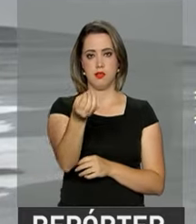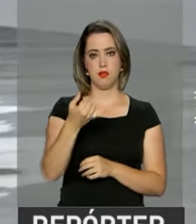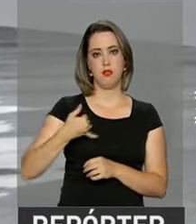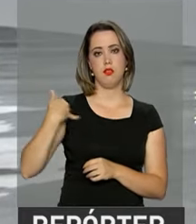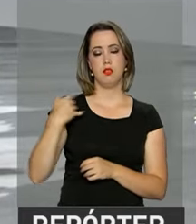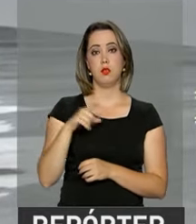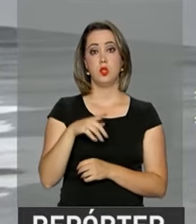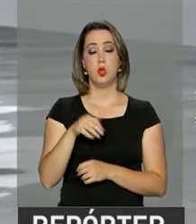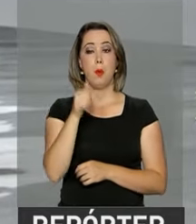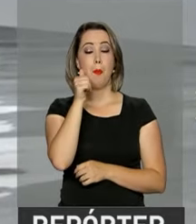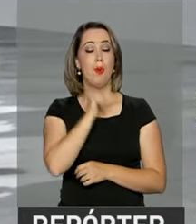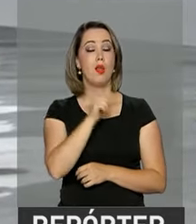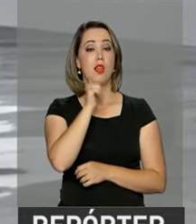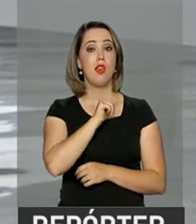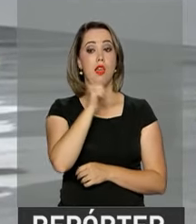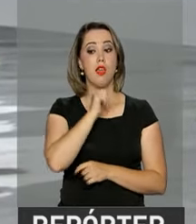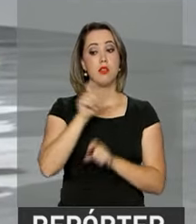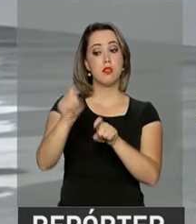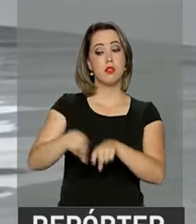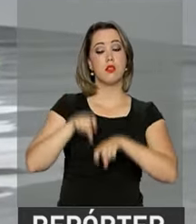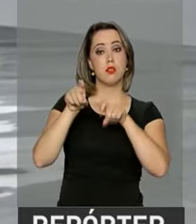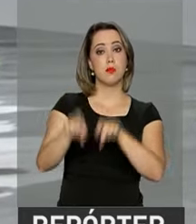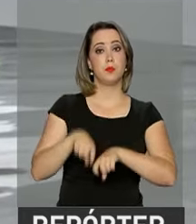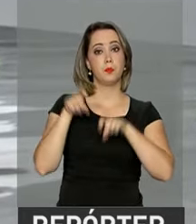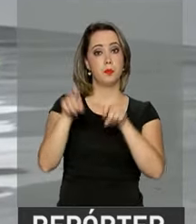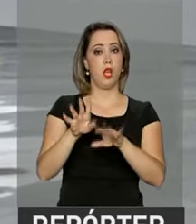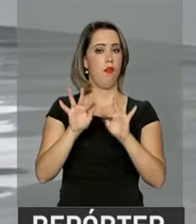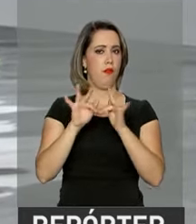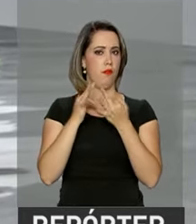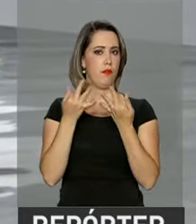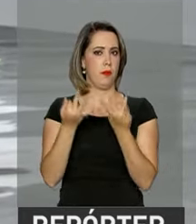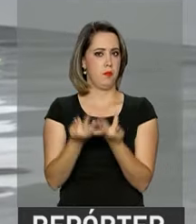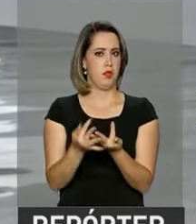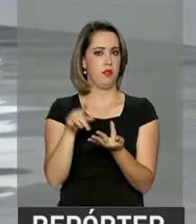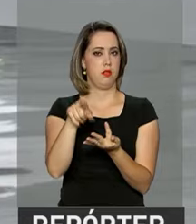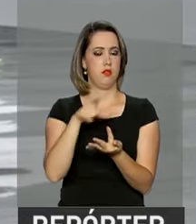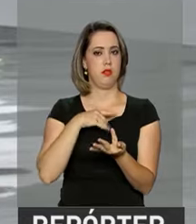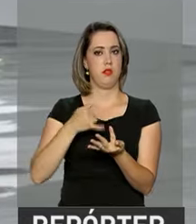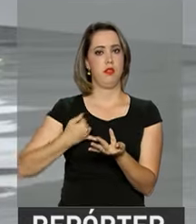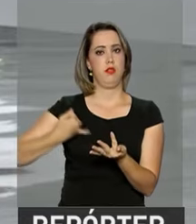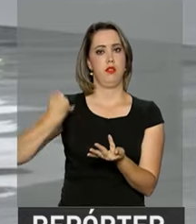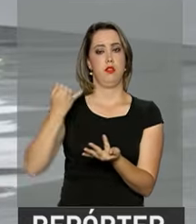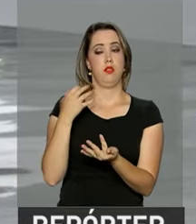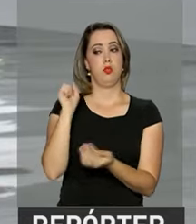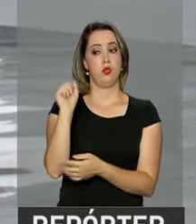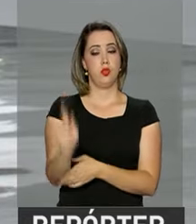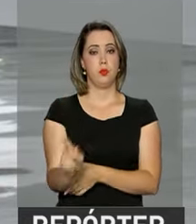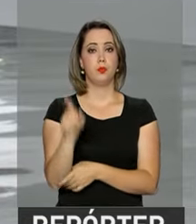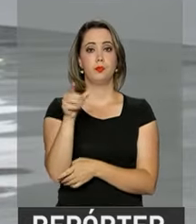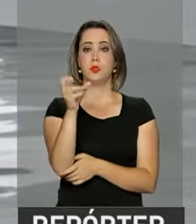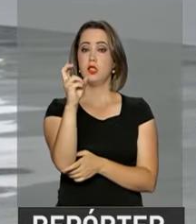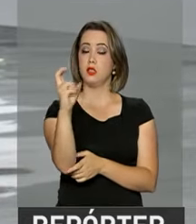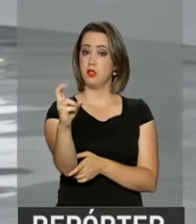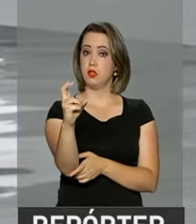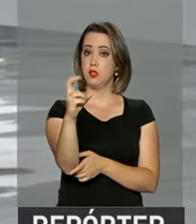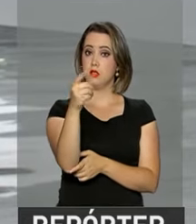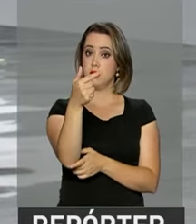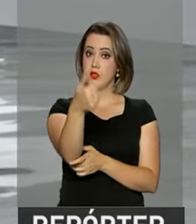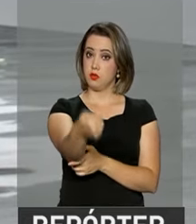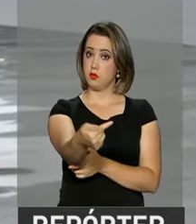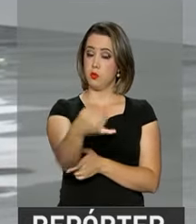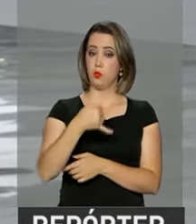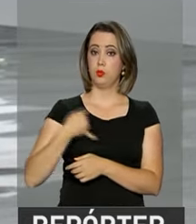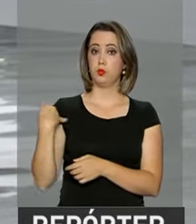trabalhadoras rurais ligadas à Agricultura Familiar vão ter uma idade mínima para se aposentar de 57